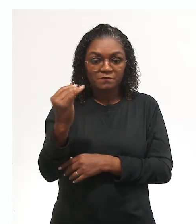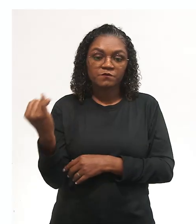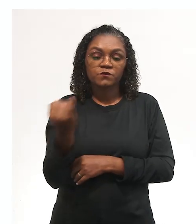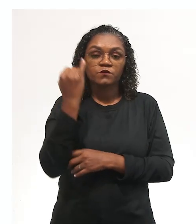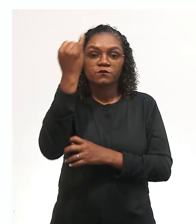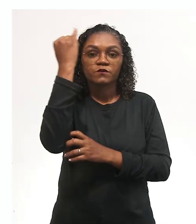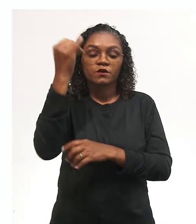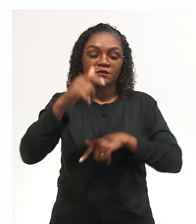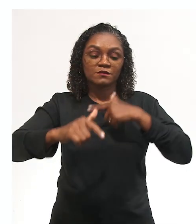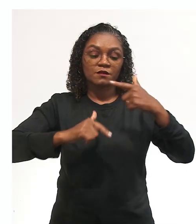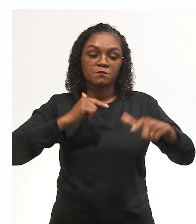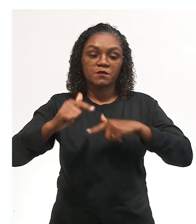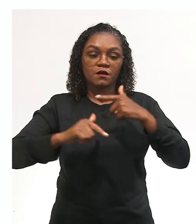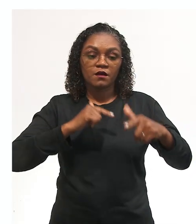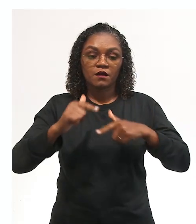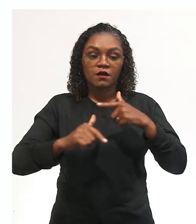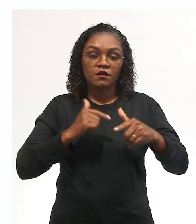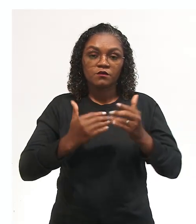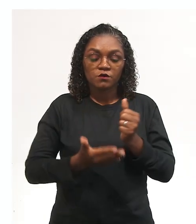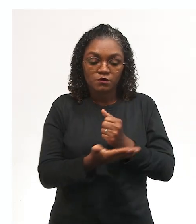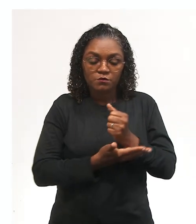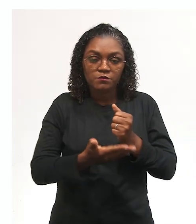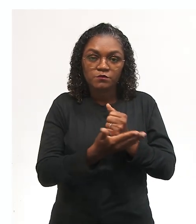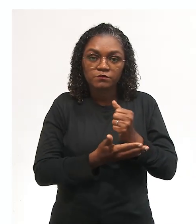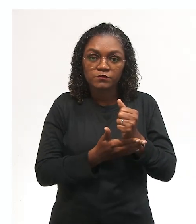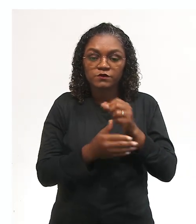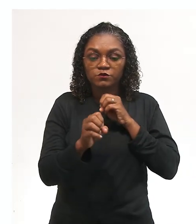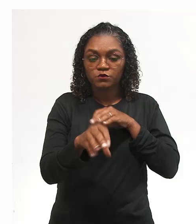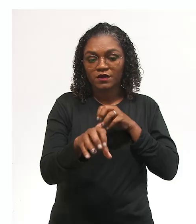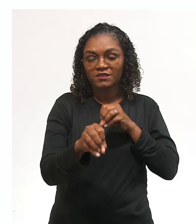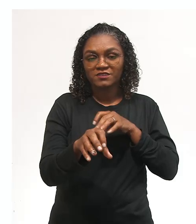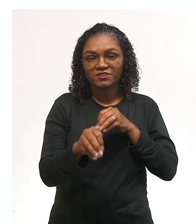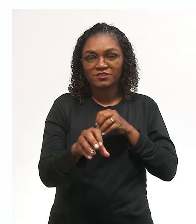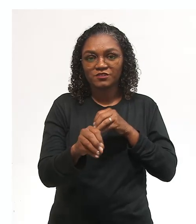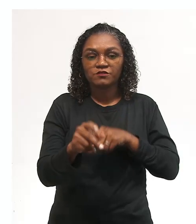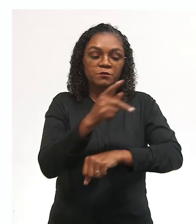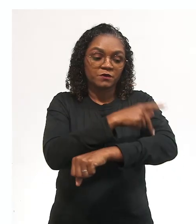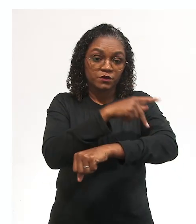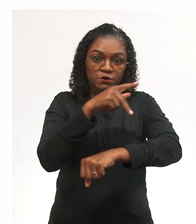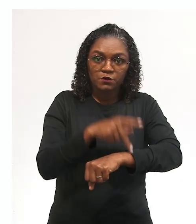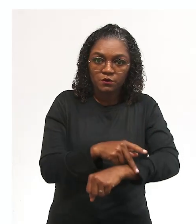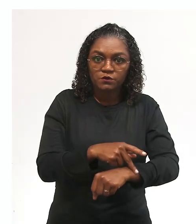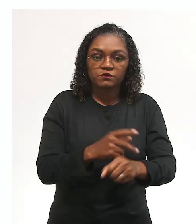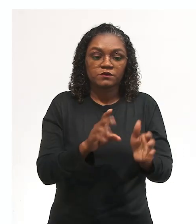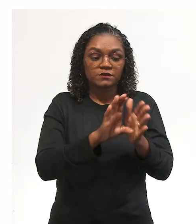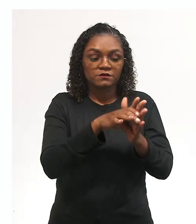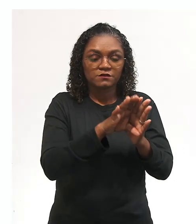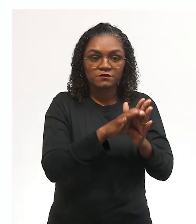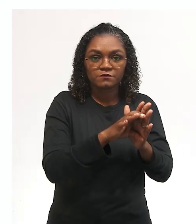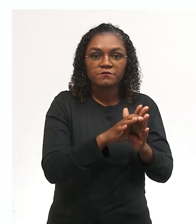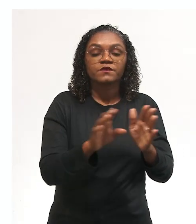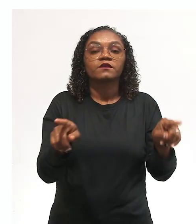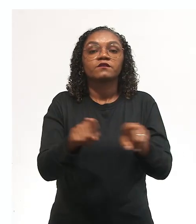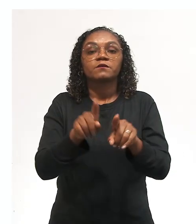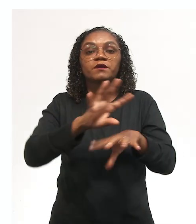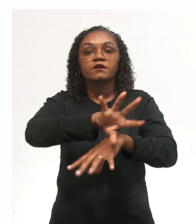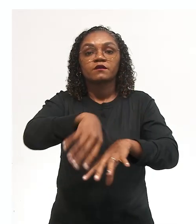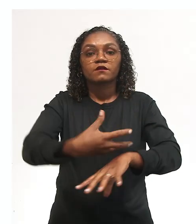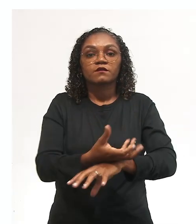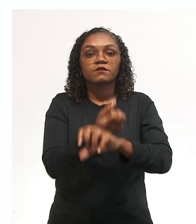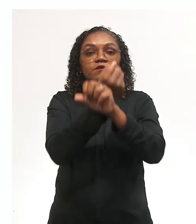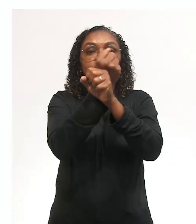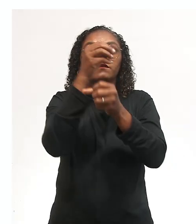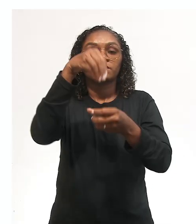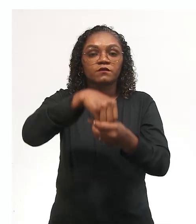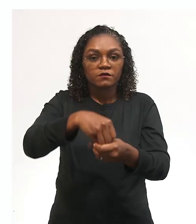como princípio educativo, na pesquisa, como princípio pedagógico e na